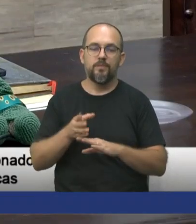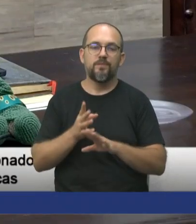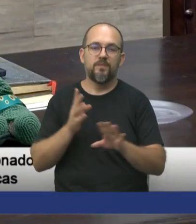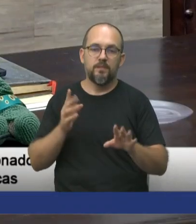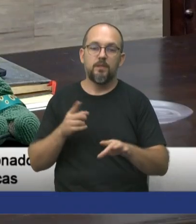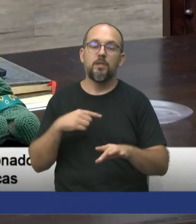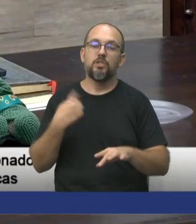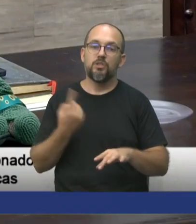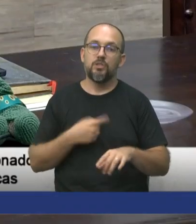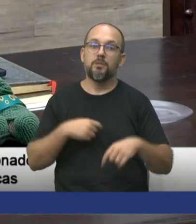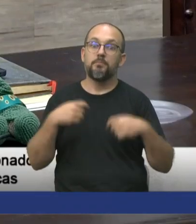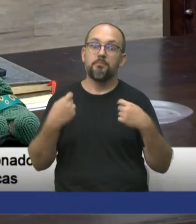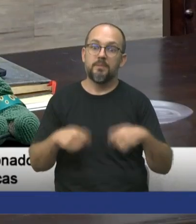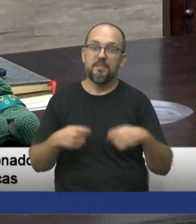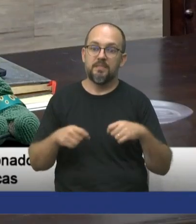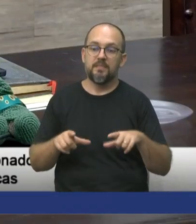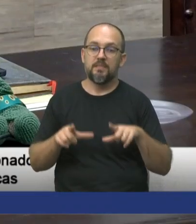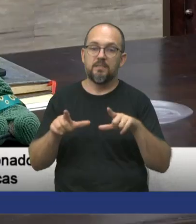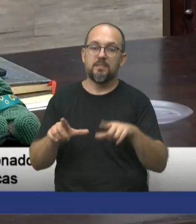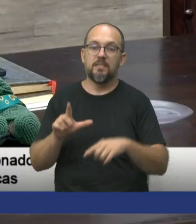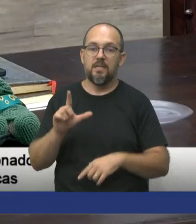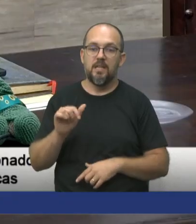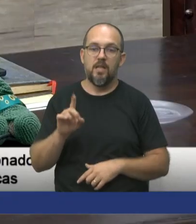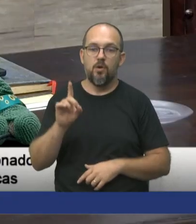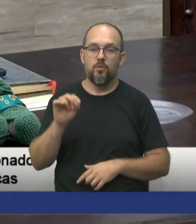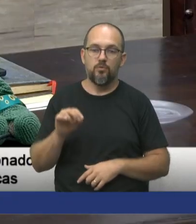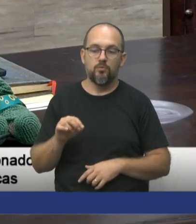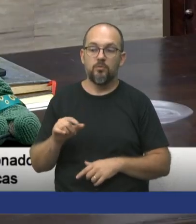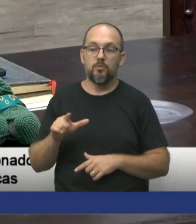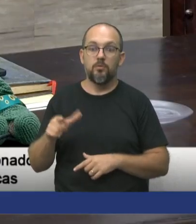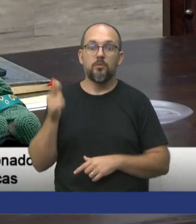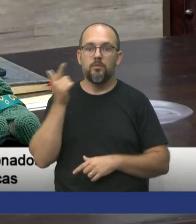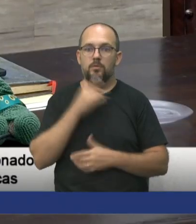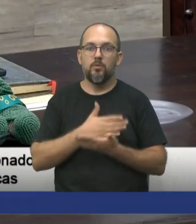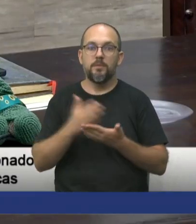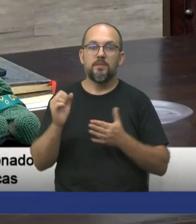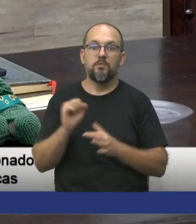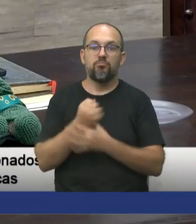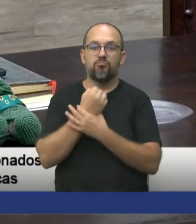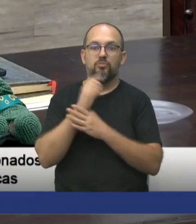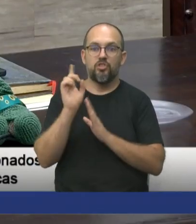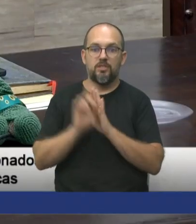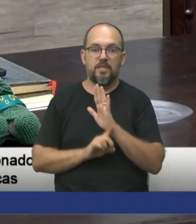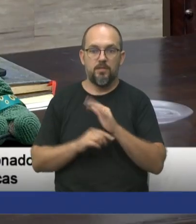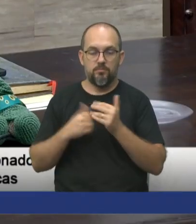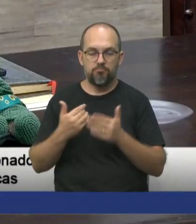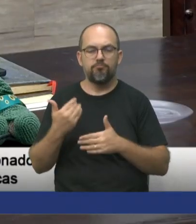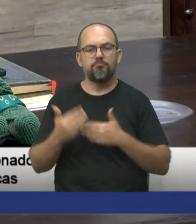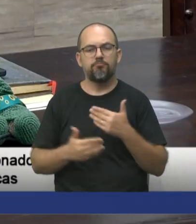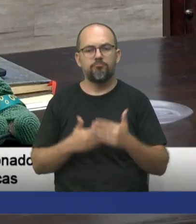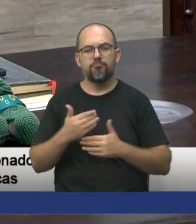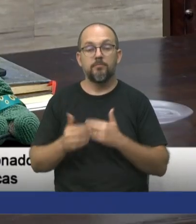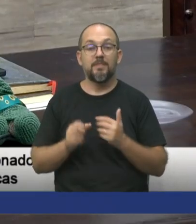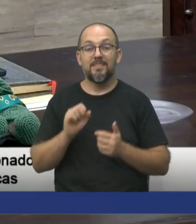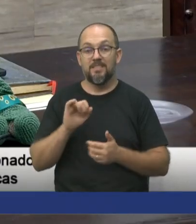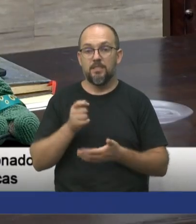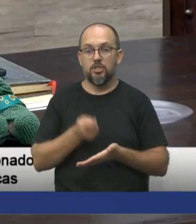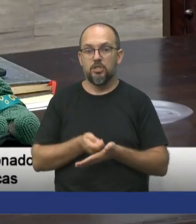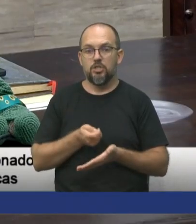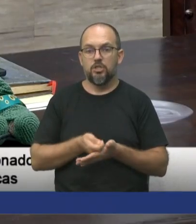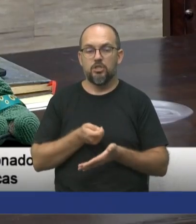precisa laudar a criança para que ela possa começar a garantir os seus direitos. Quando a gente exige o